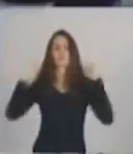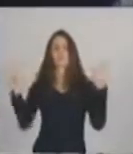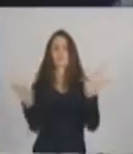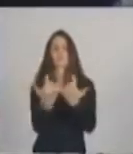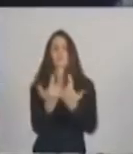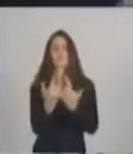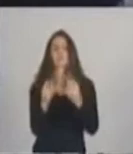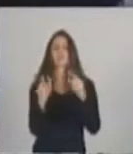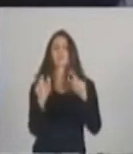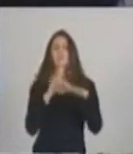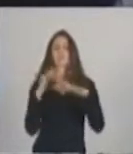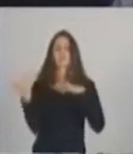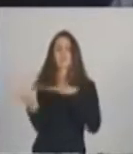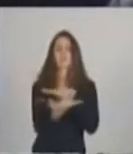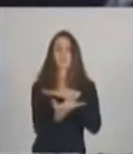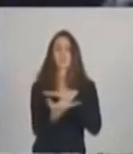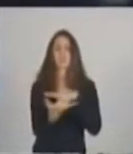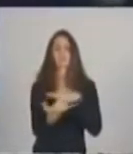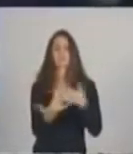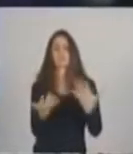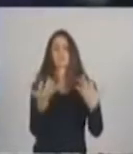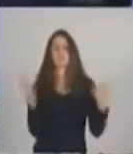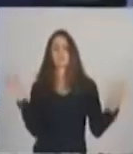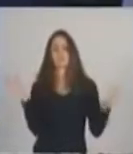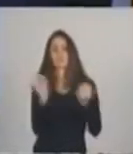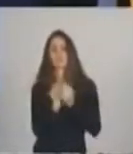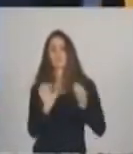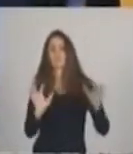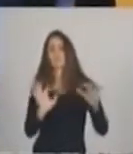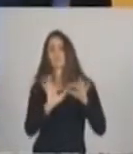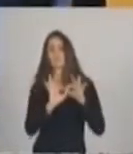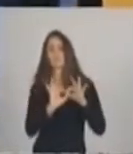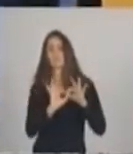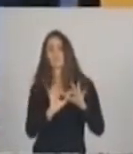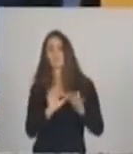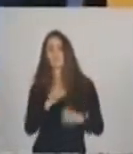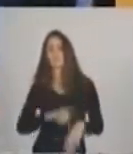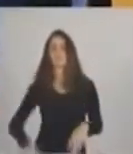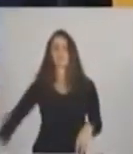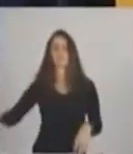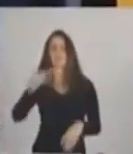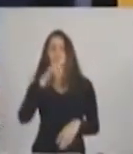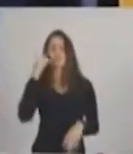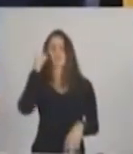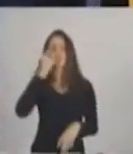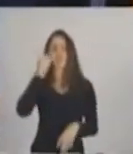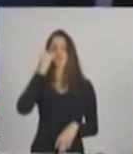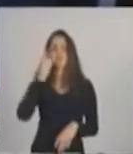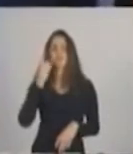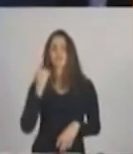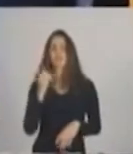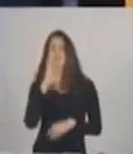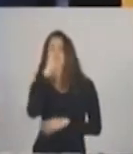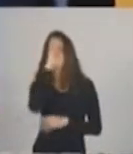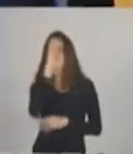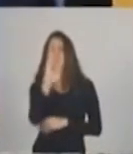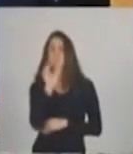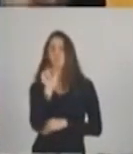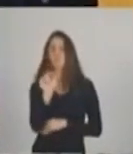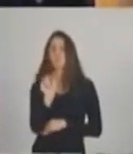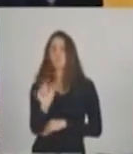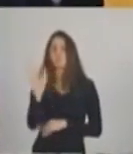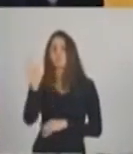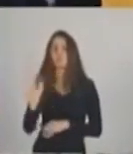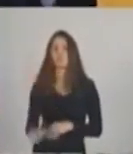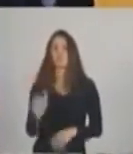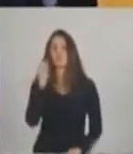Assembleia, pelas redes sociais. Quero aqui me juntar ao pedido de todos os deputados e deputadas, principalmente ao